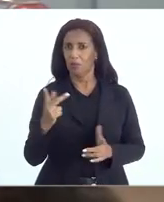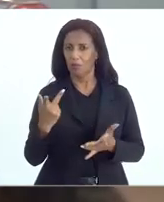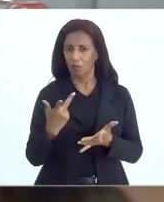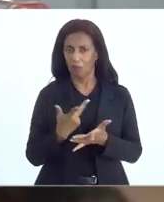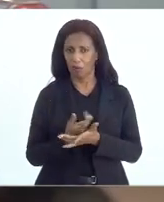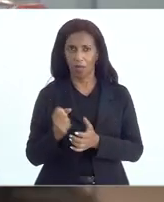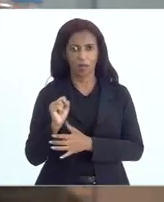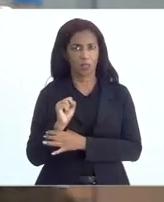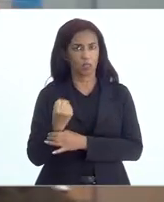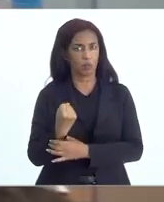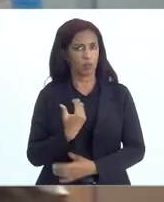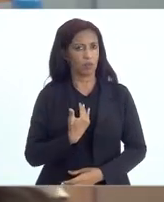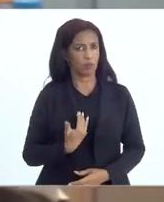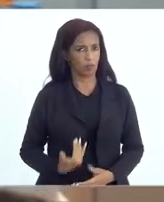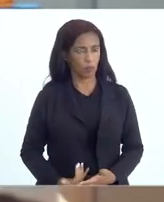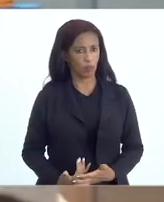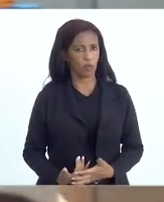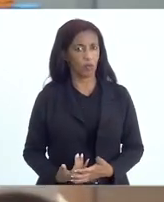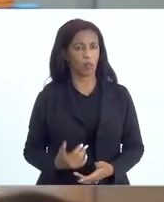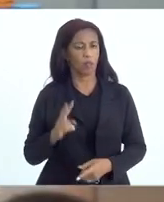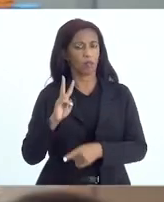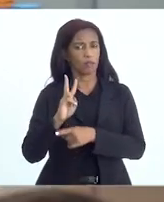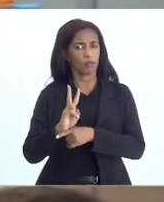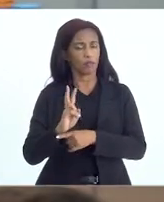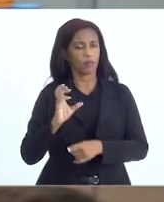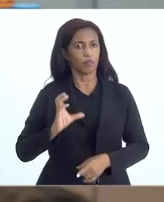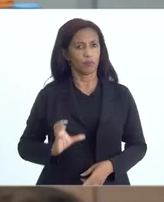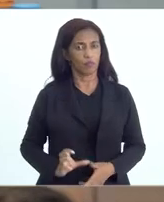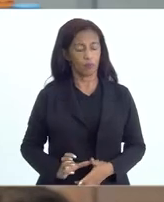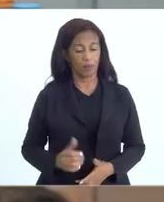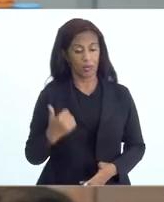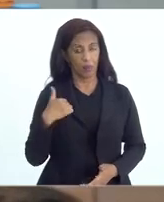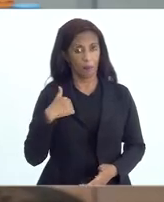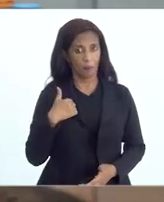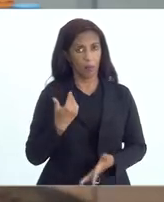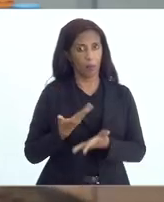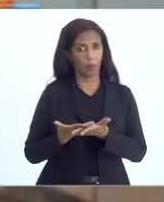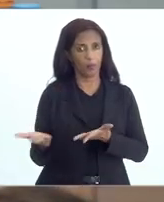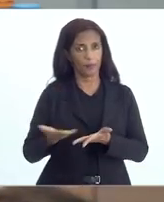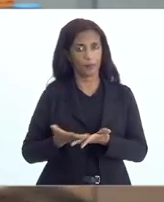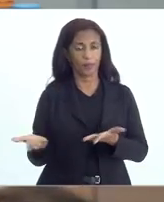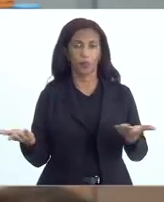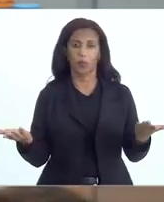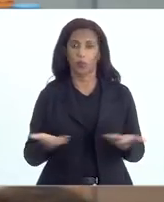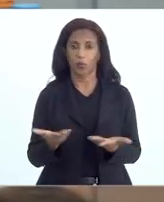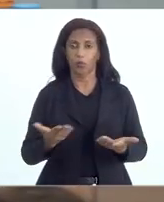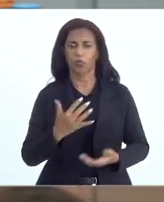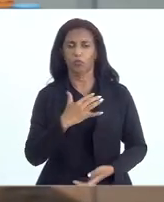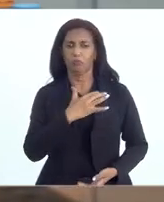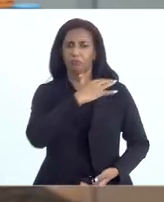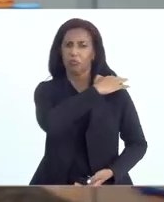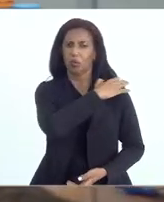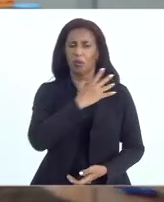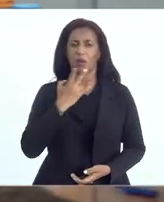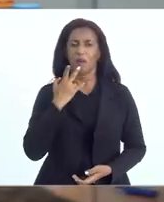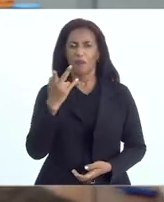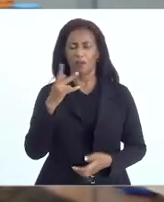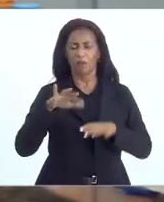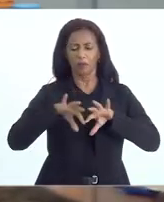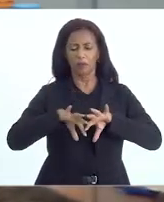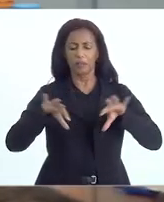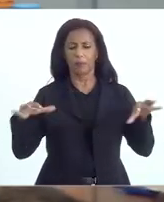carreiras da segurança pública e da Defesa Civil então meu encaminhamento o seguinte quando o Leandro fez aqui uma boa